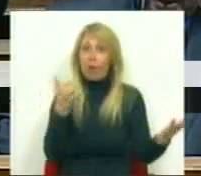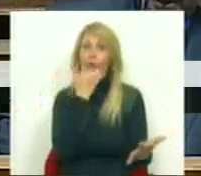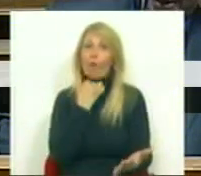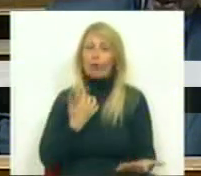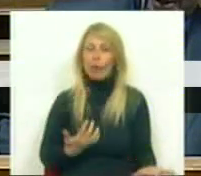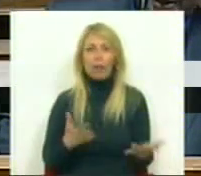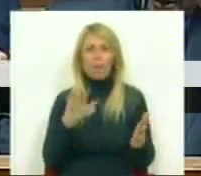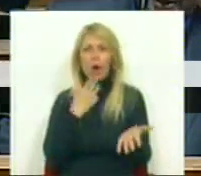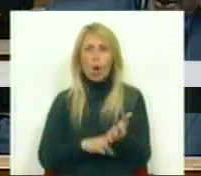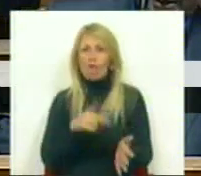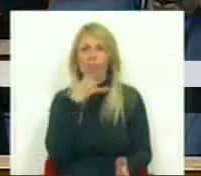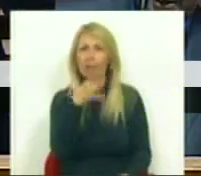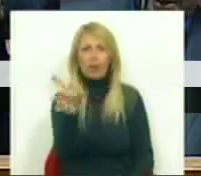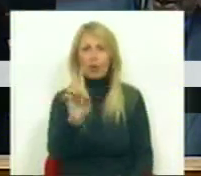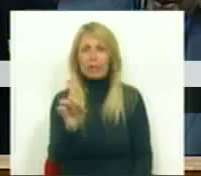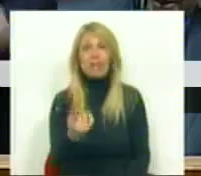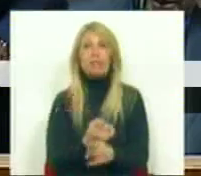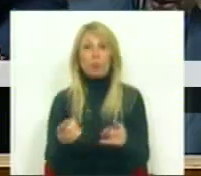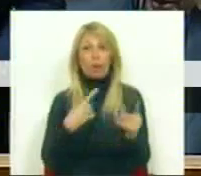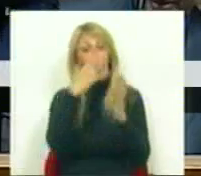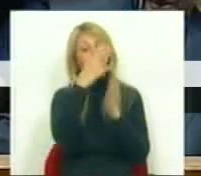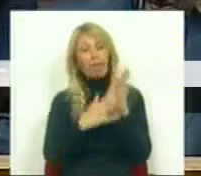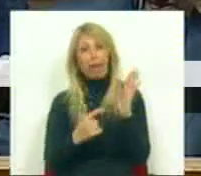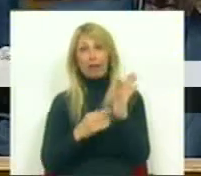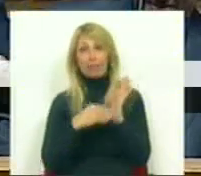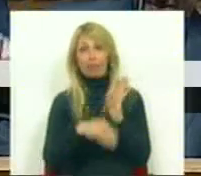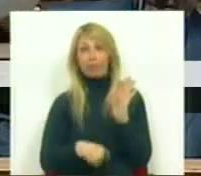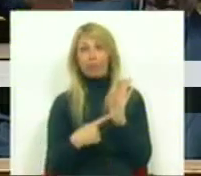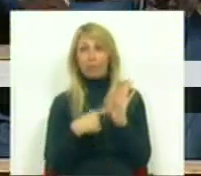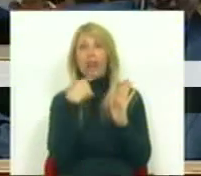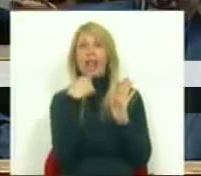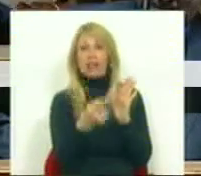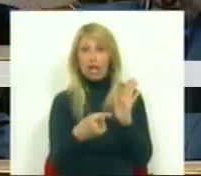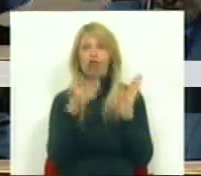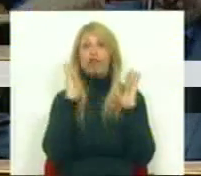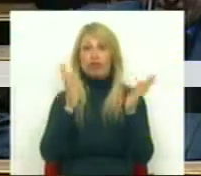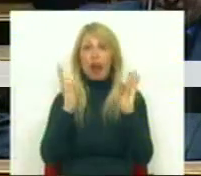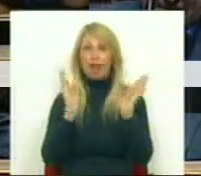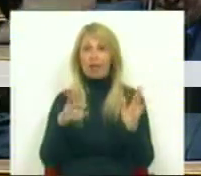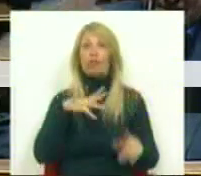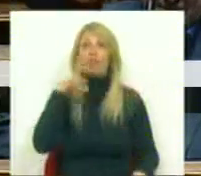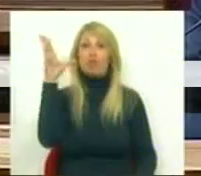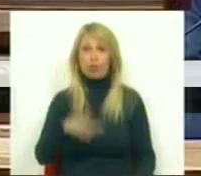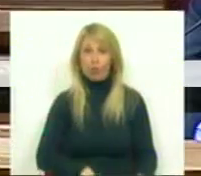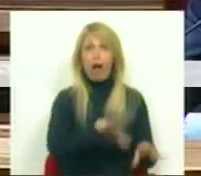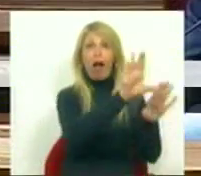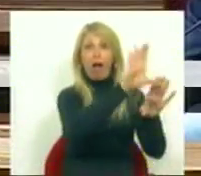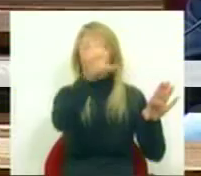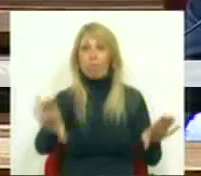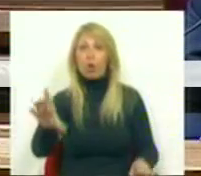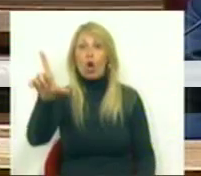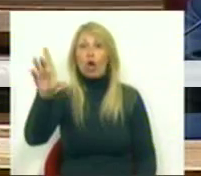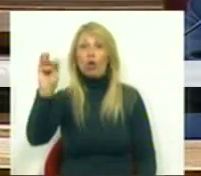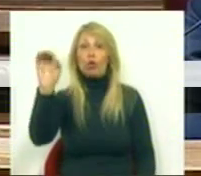eu tenho aqui, o que diz é que as Estradas de Portugal devem devolver à Lusoponte a indemnização regular